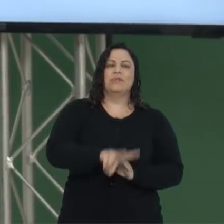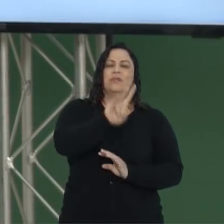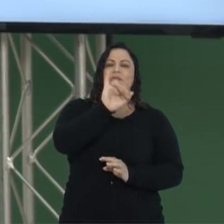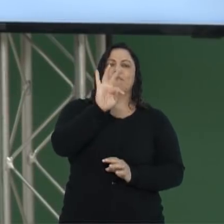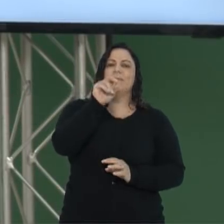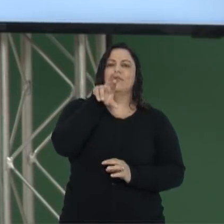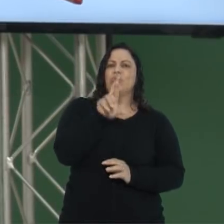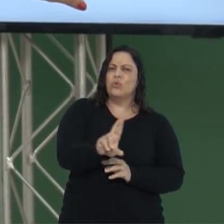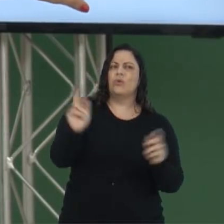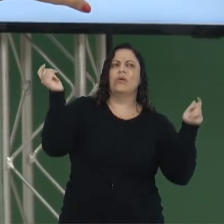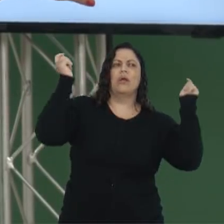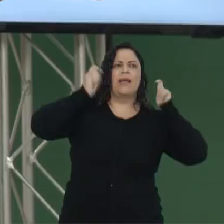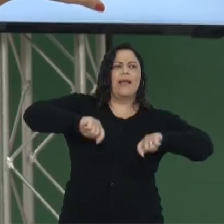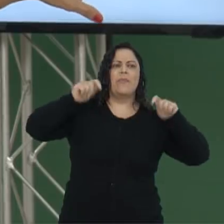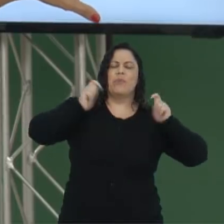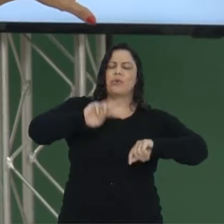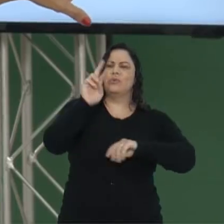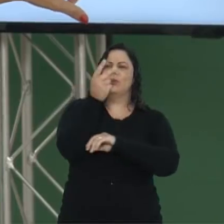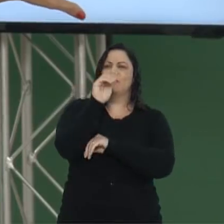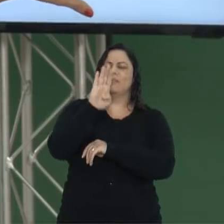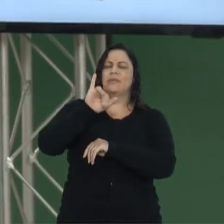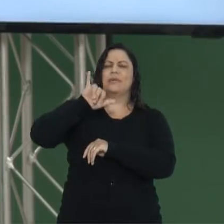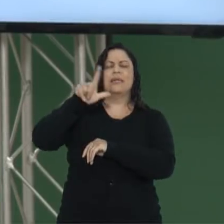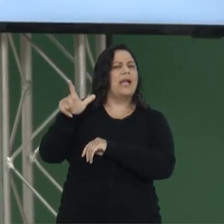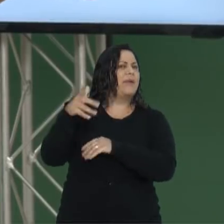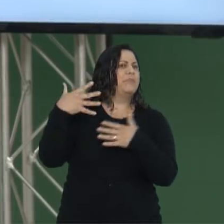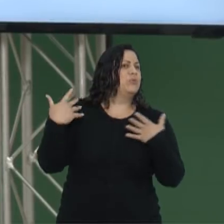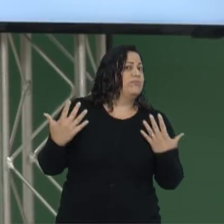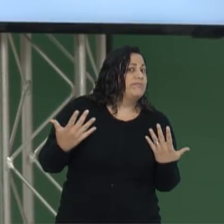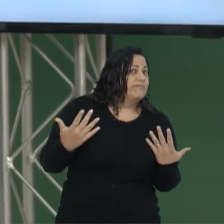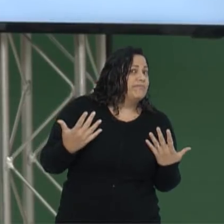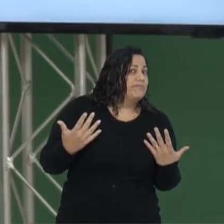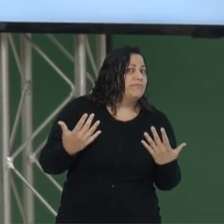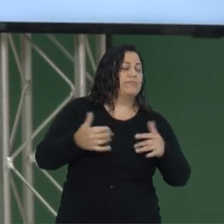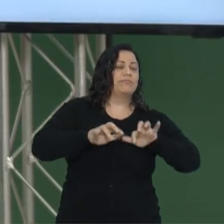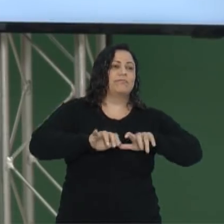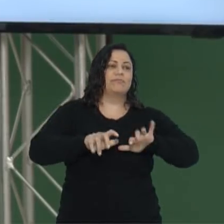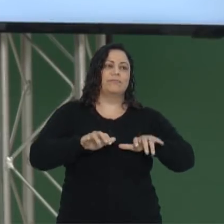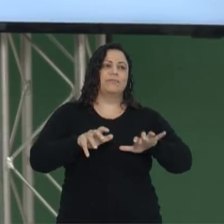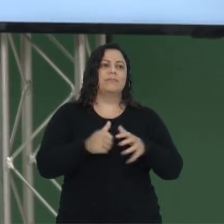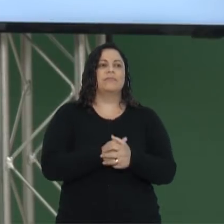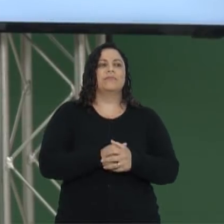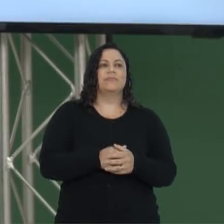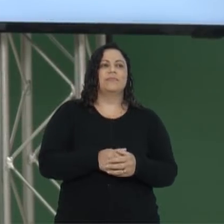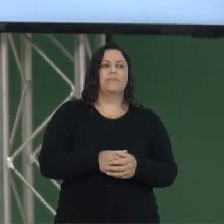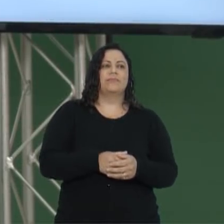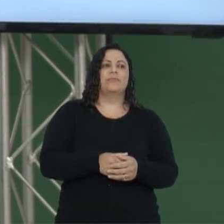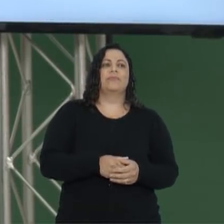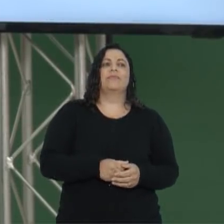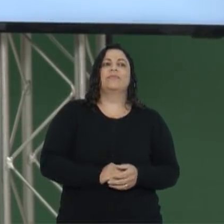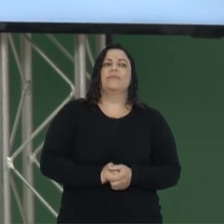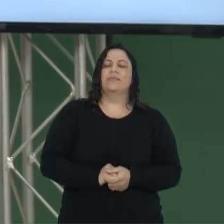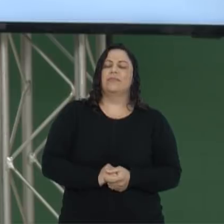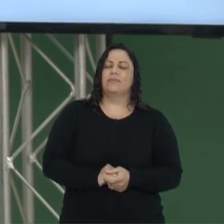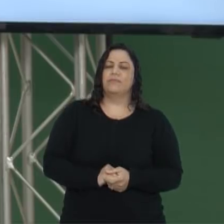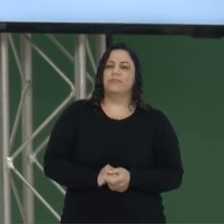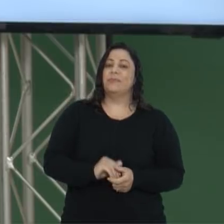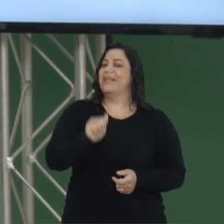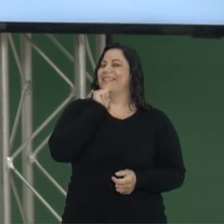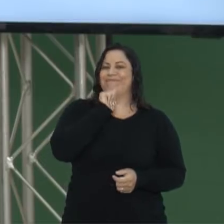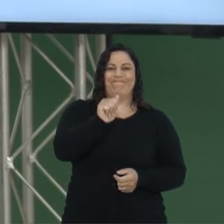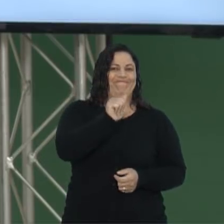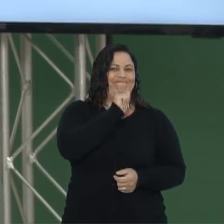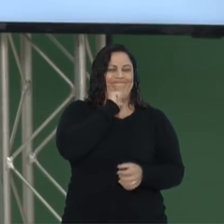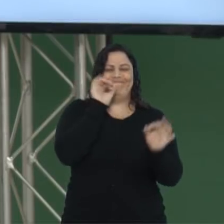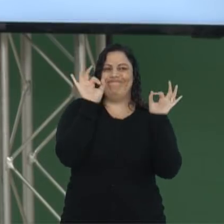Vitor é muito hábil, nananã, computação, que seria aqui? Computação gráfica. Letra E, ainda